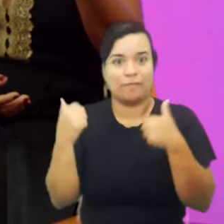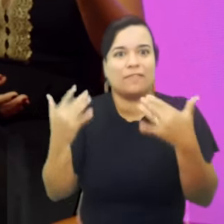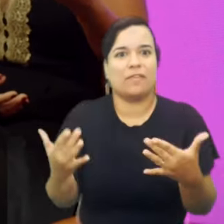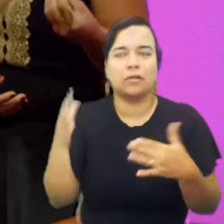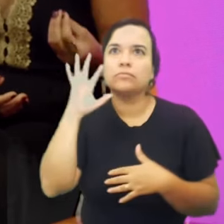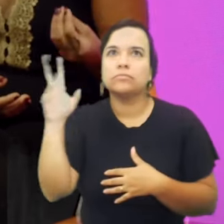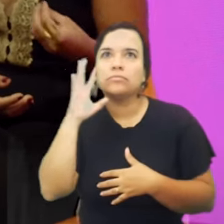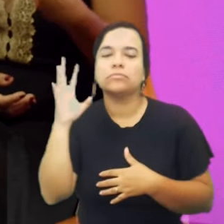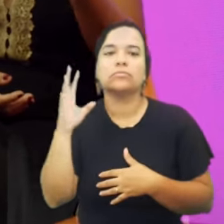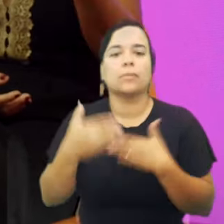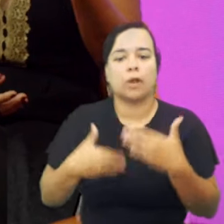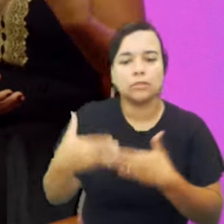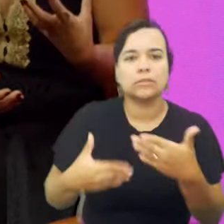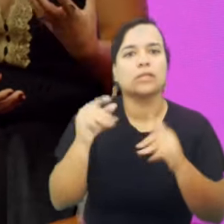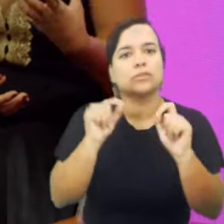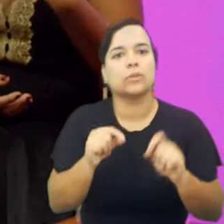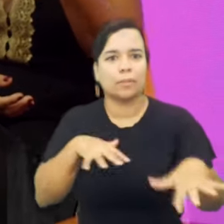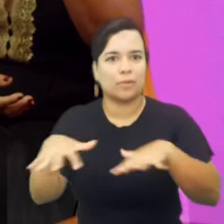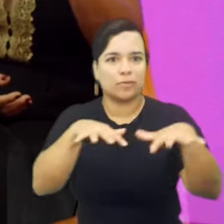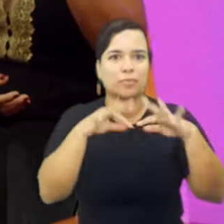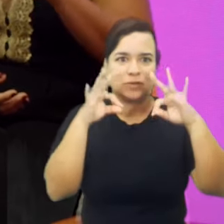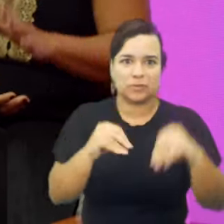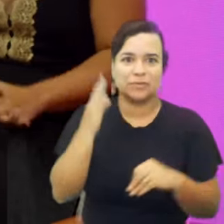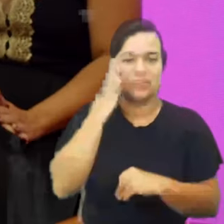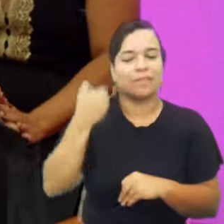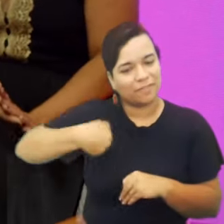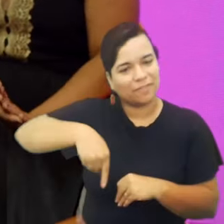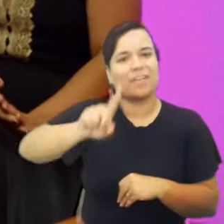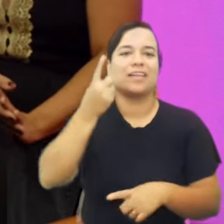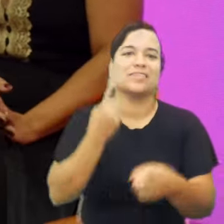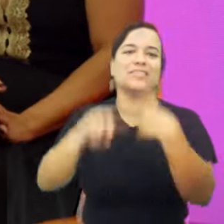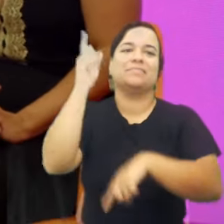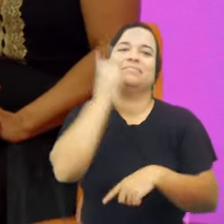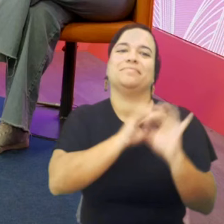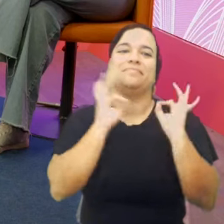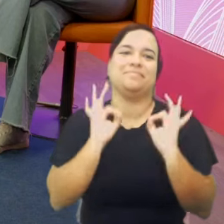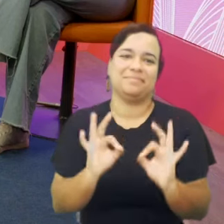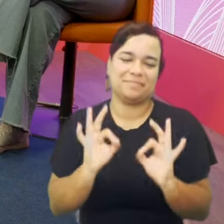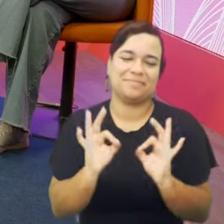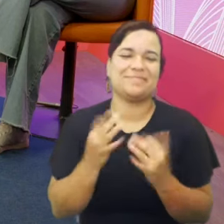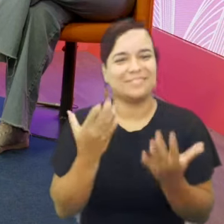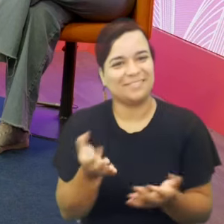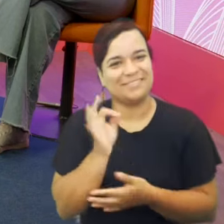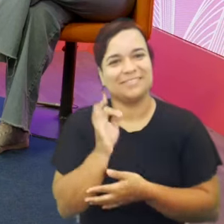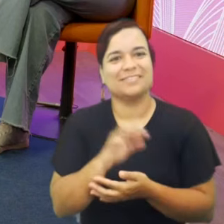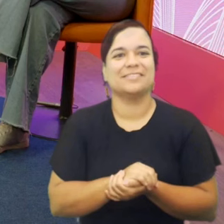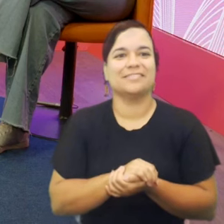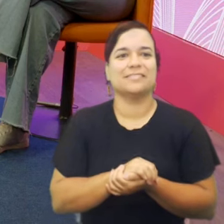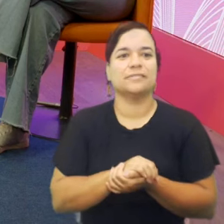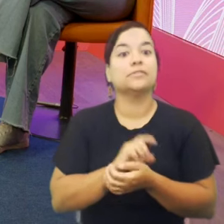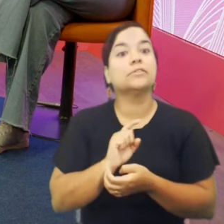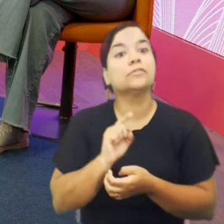Entenda primeiro todo esse processo, todo esse movimento, e vai que é sucesso, com certeza. É isso aí, Paulinha. E você, Carol? Já